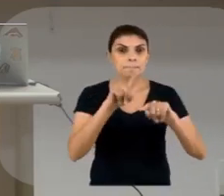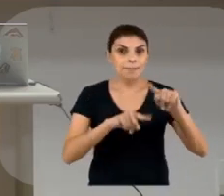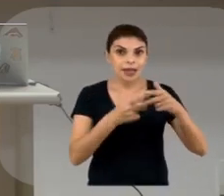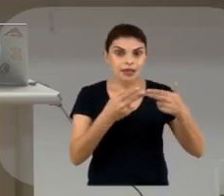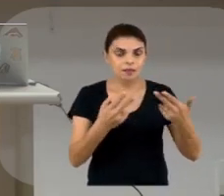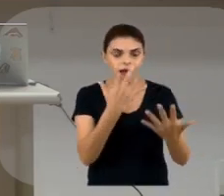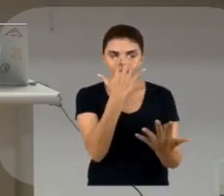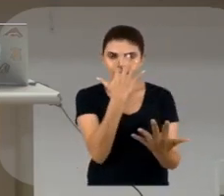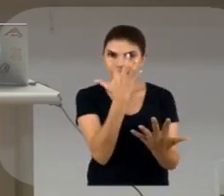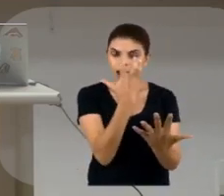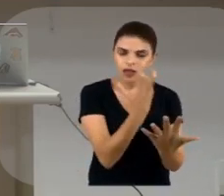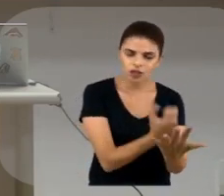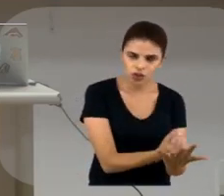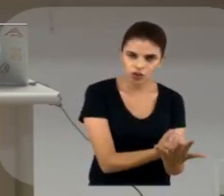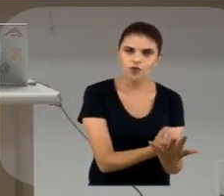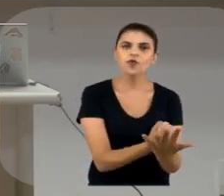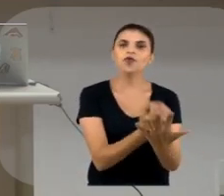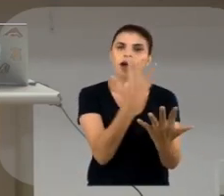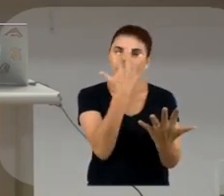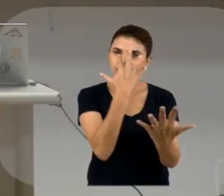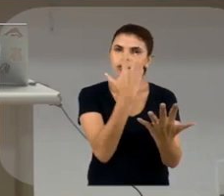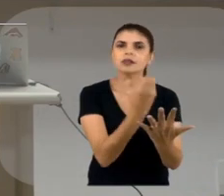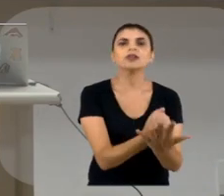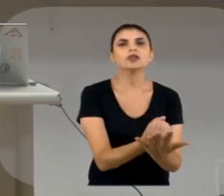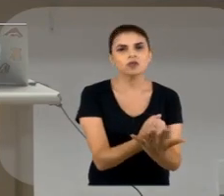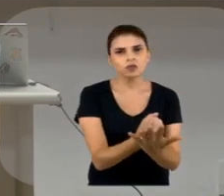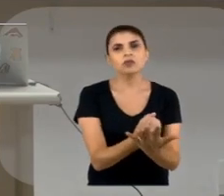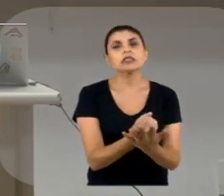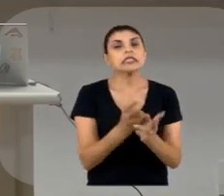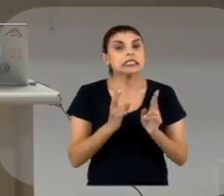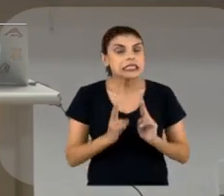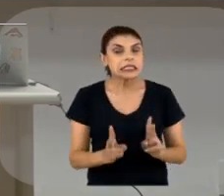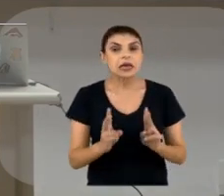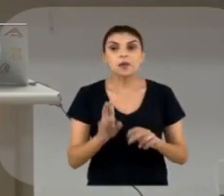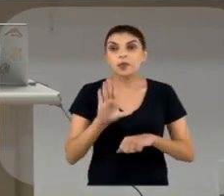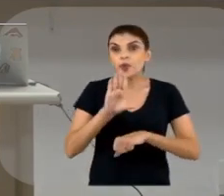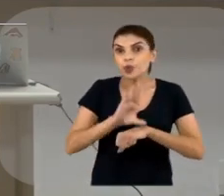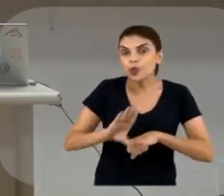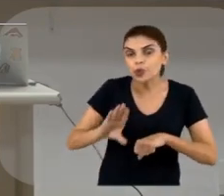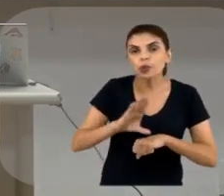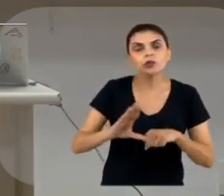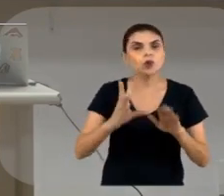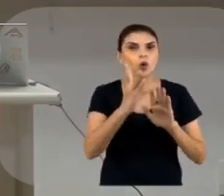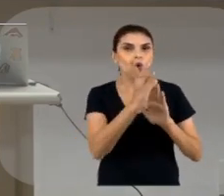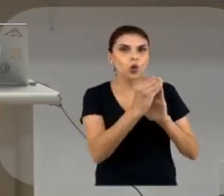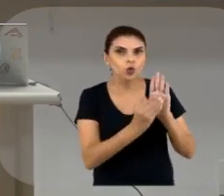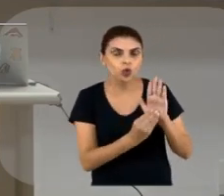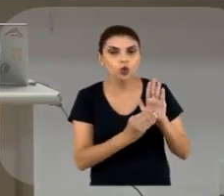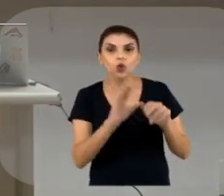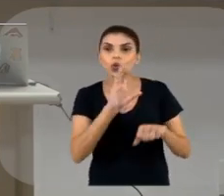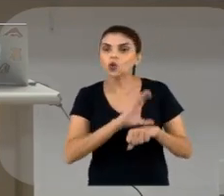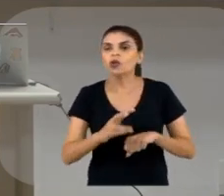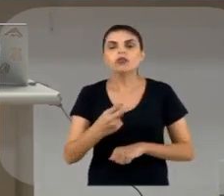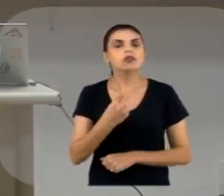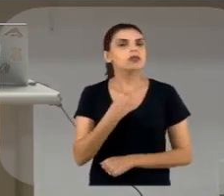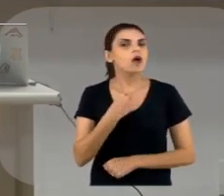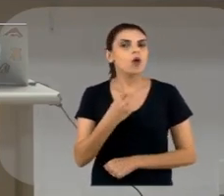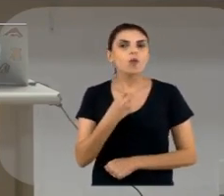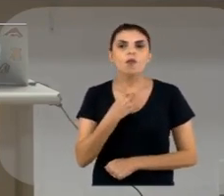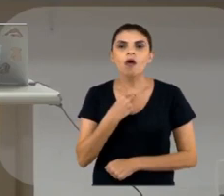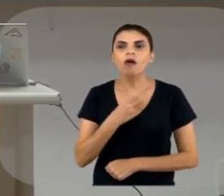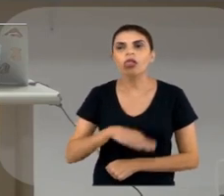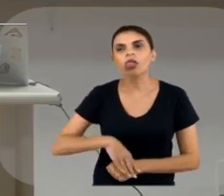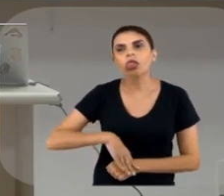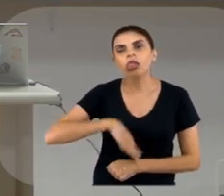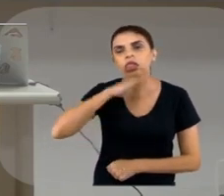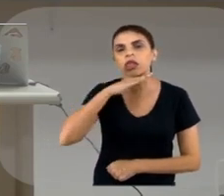material atrativo. E é isso, né, gente? Quando a gente fala de curso e de conteúdo para curso, não é tese